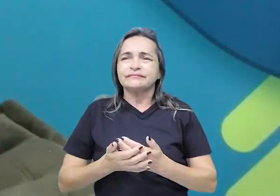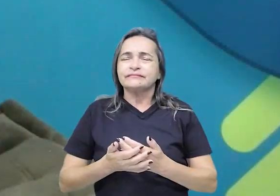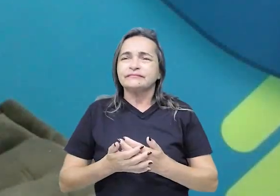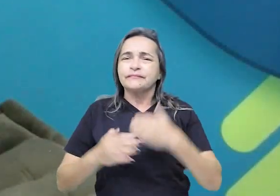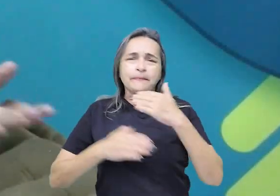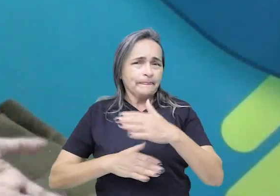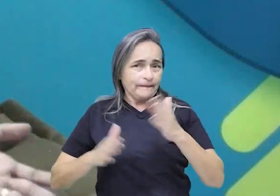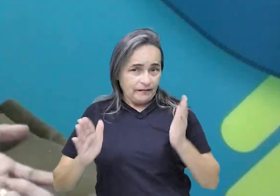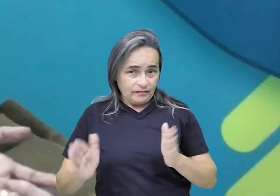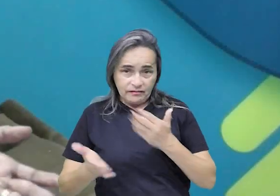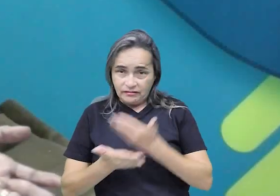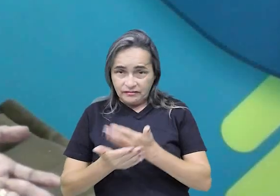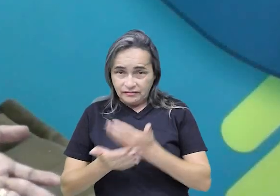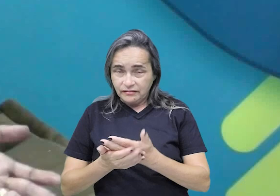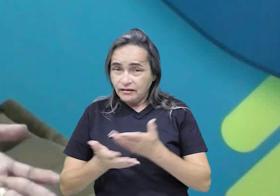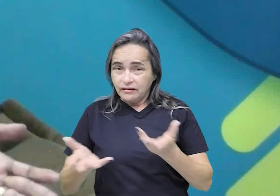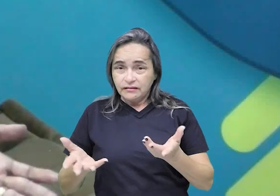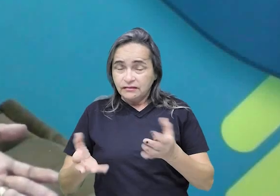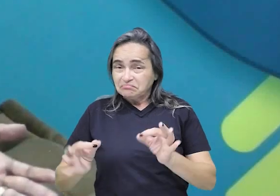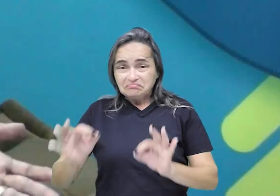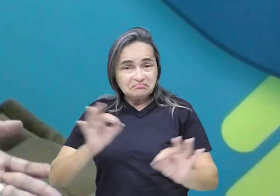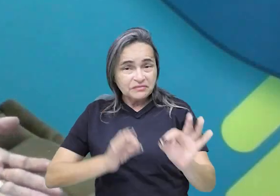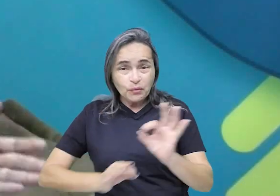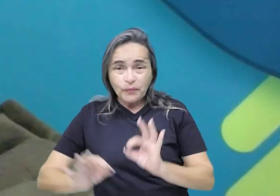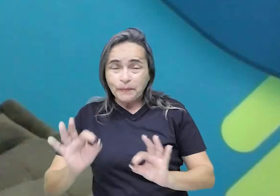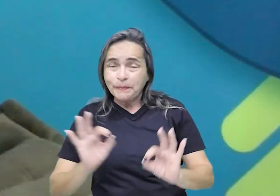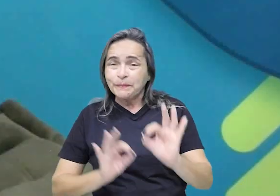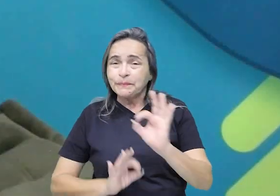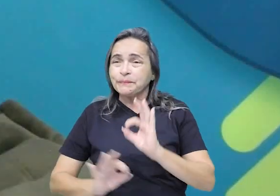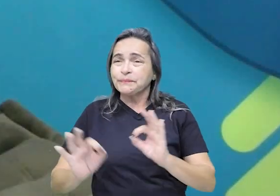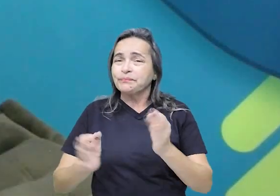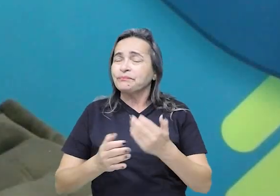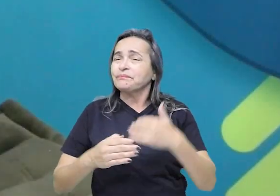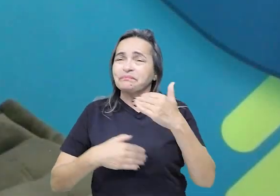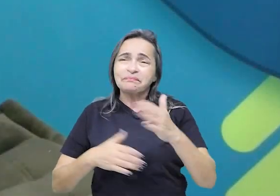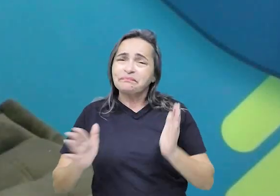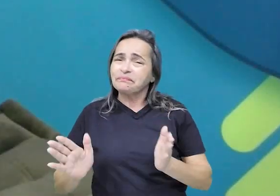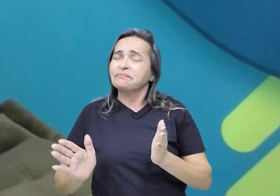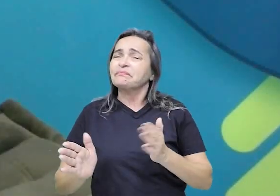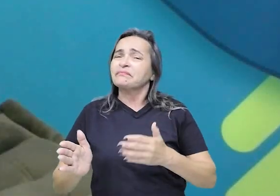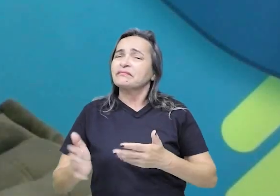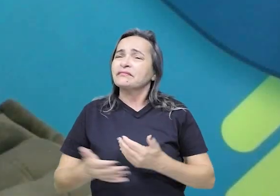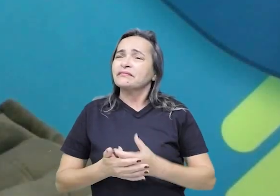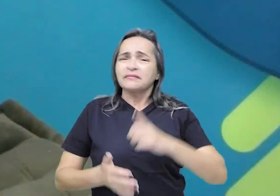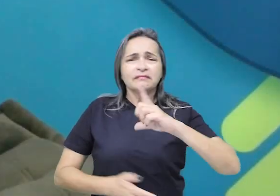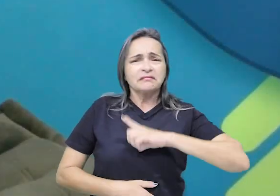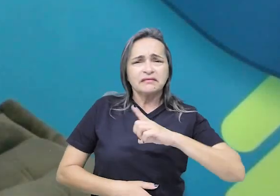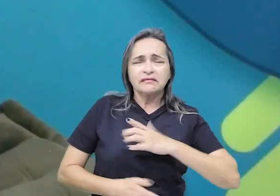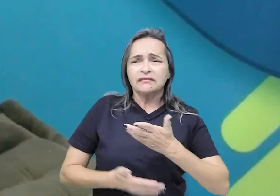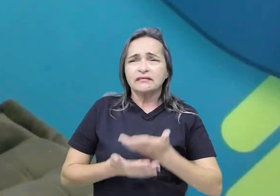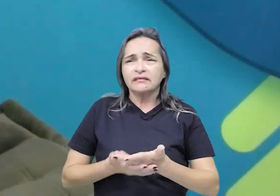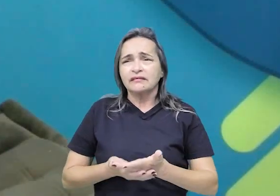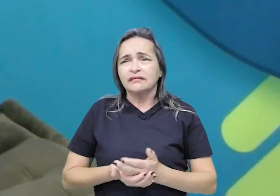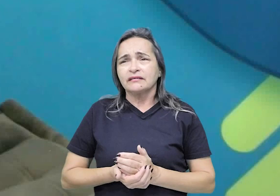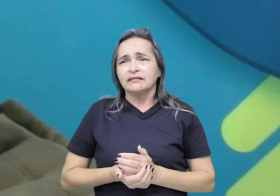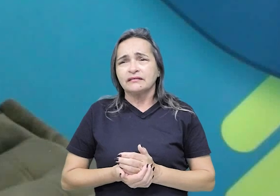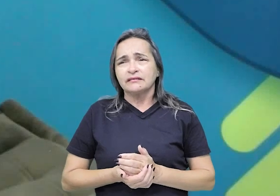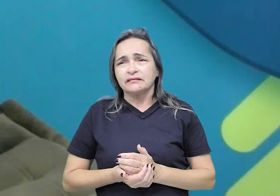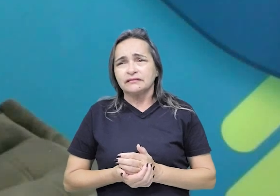que a gente tem não são salas acusticamente tratadas, né? São salas que envolvem